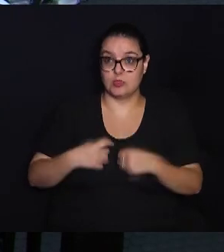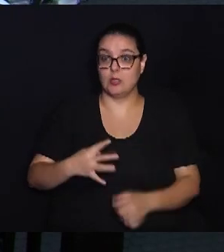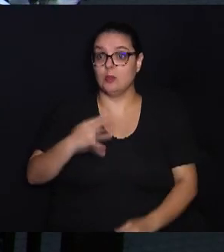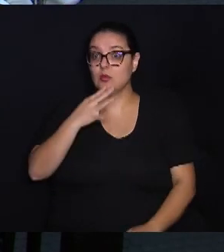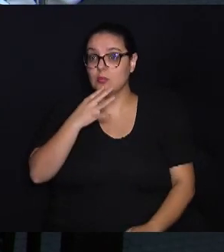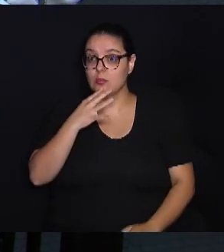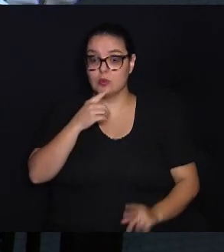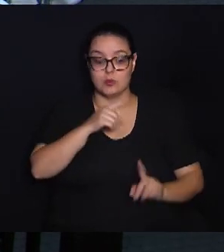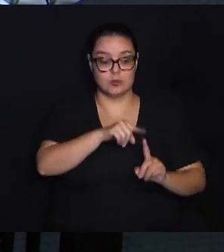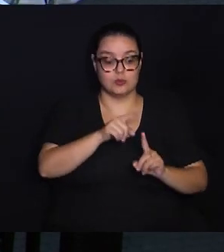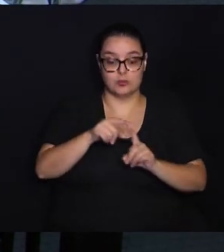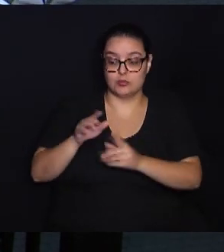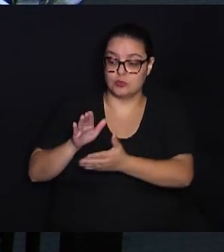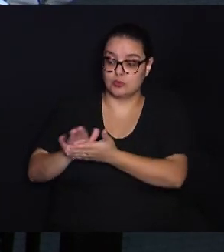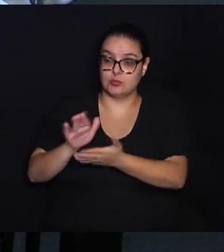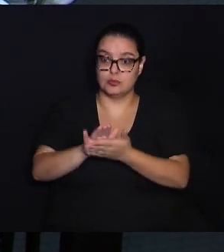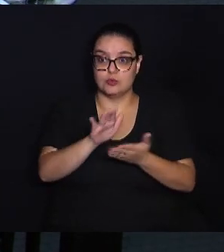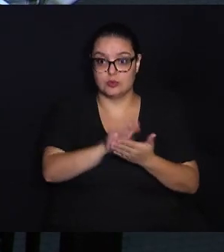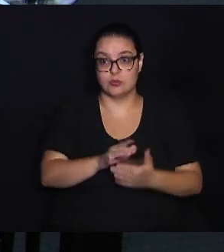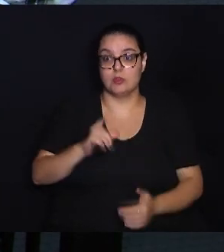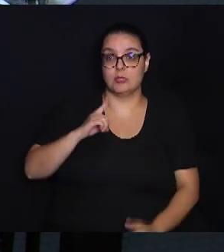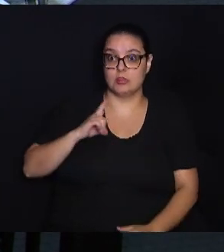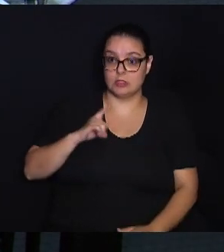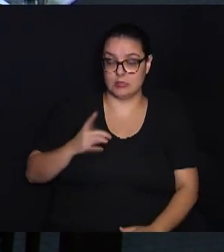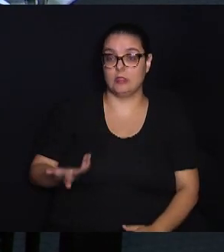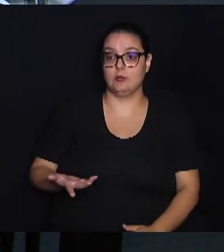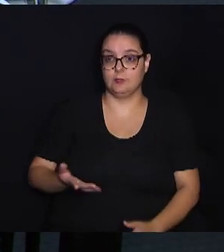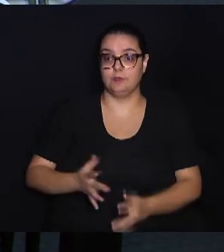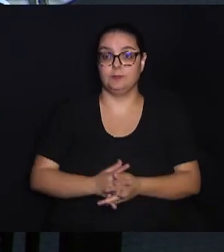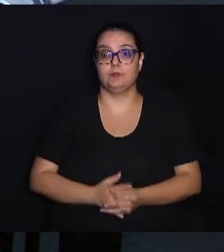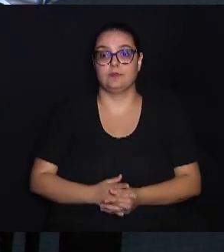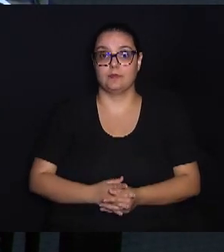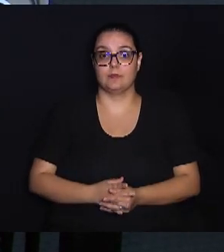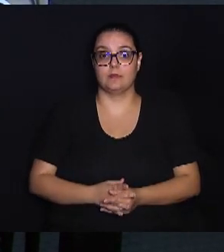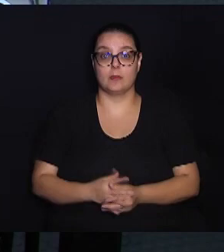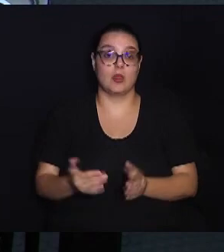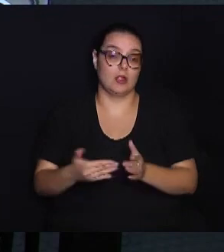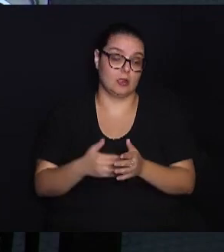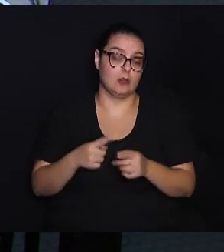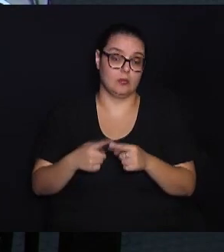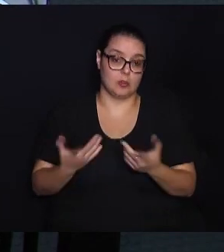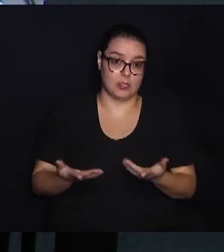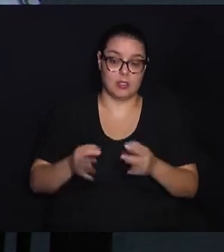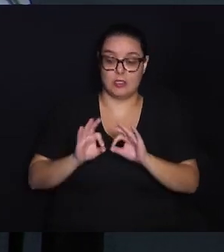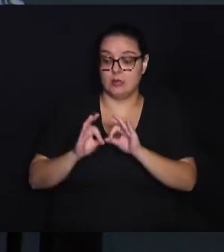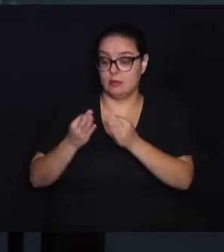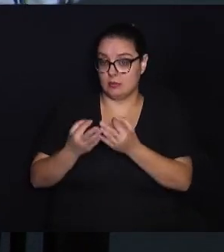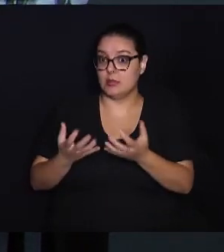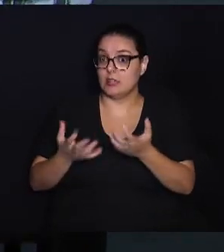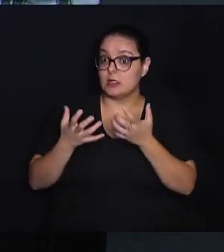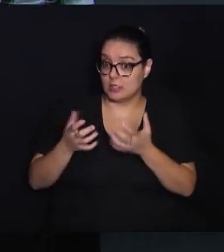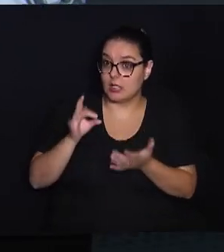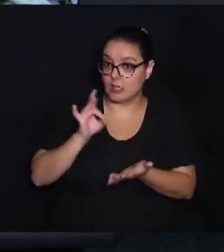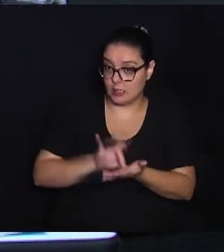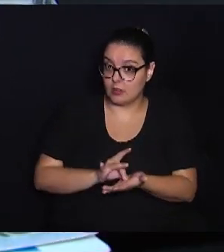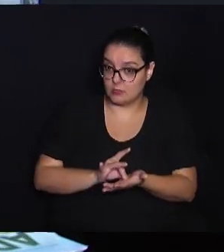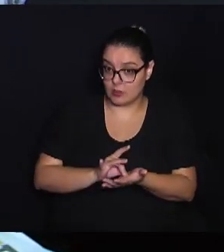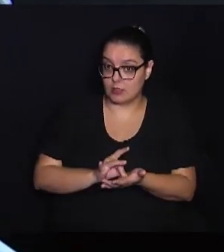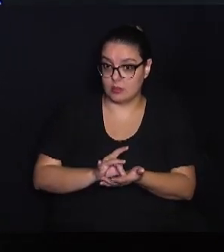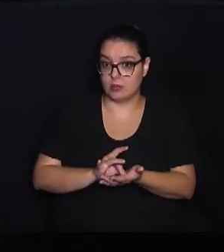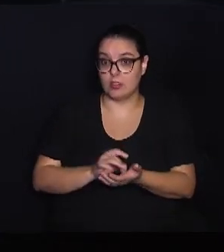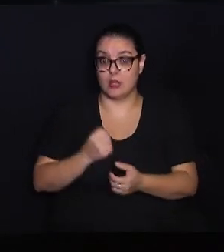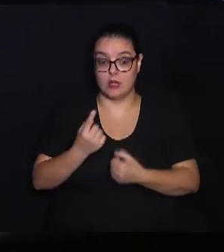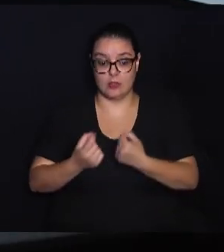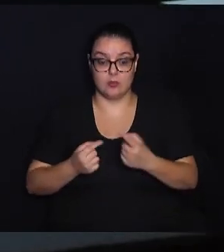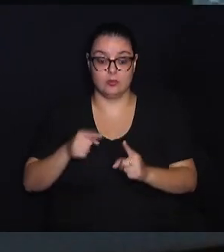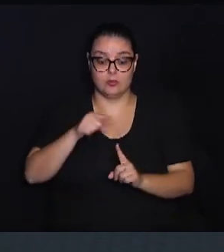precisa conhecer os tipos de gastos que se realiza ali. Mesmo porque, se a família quer realmente